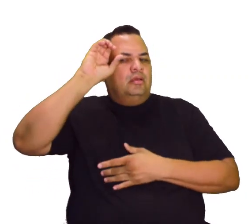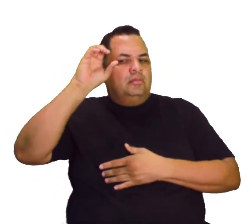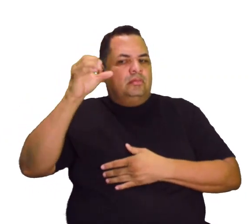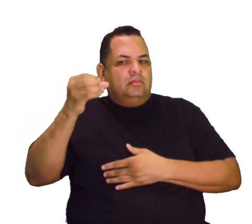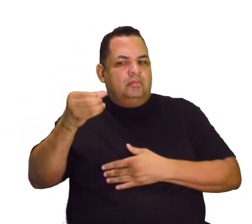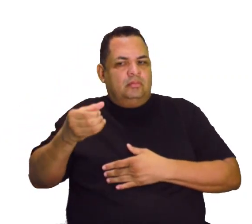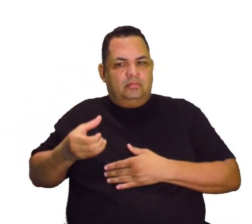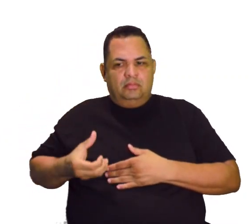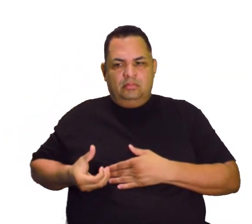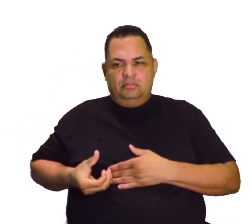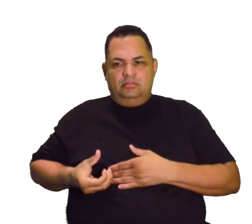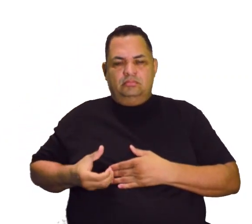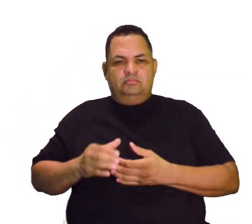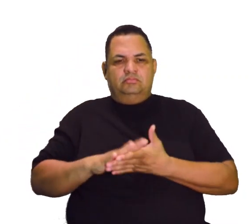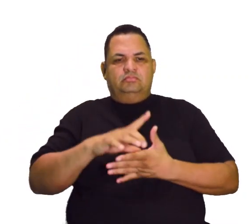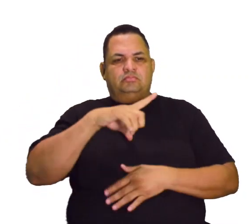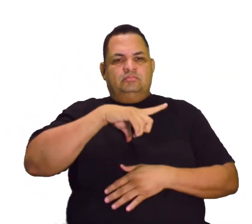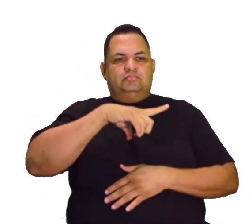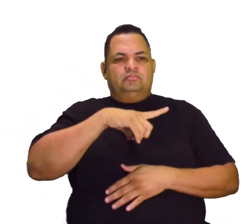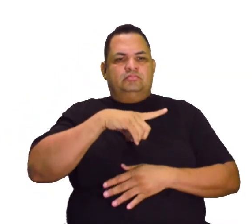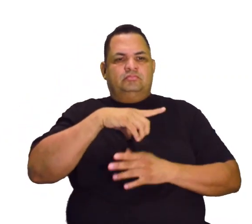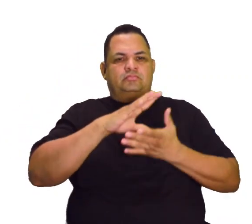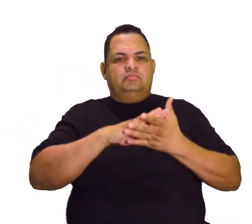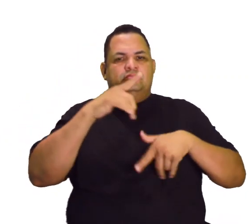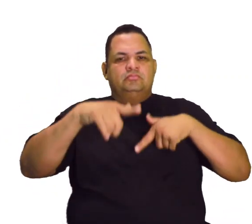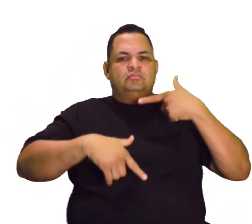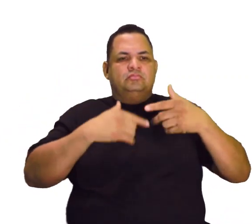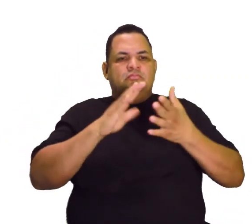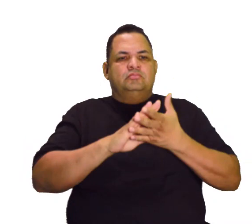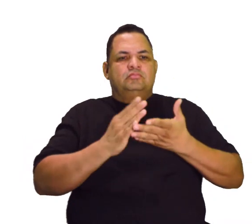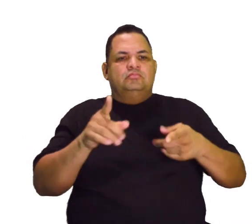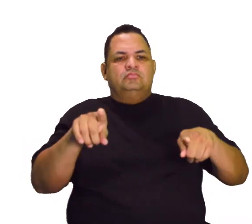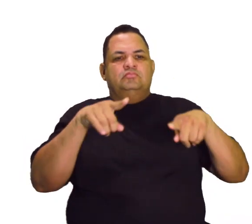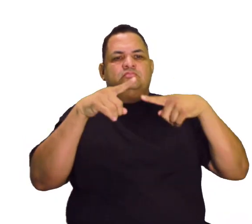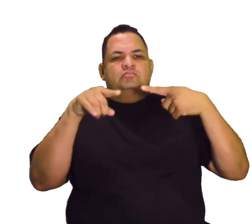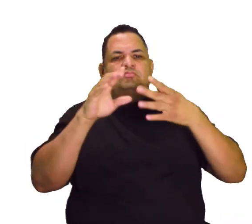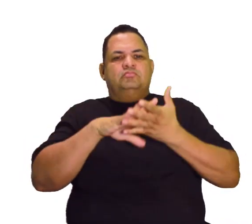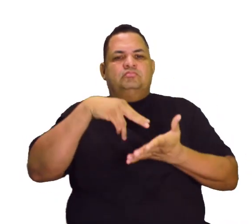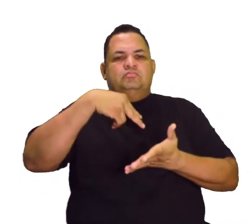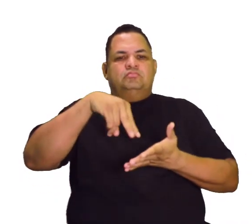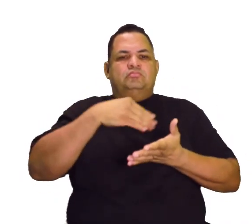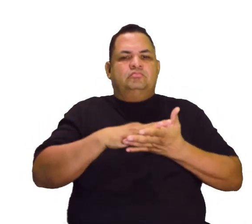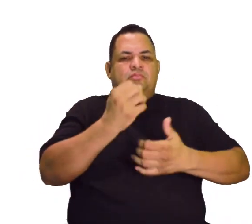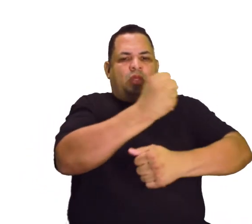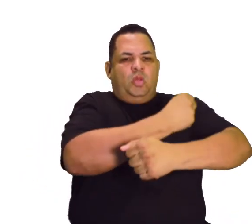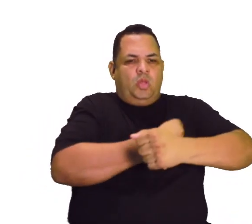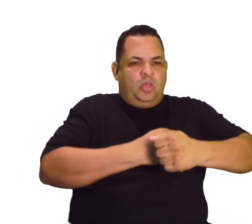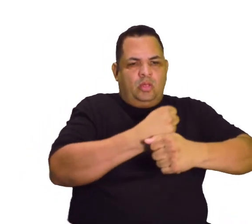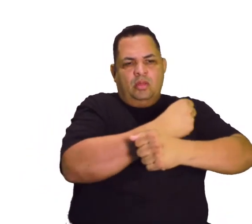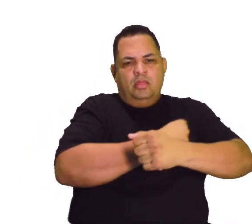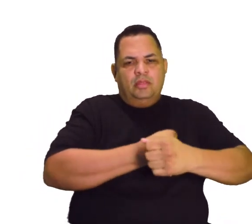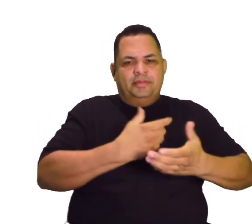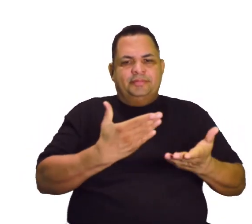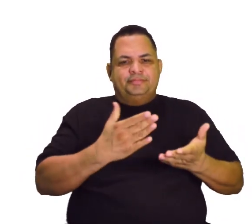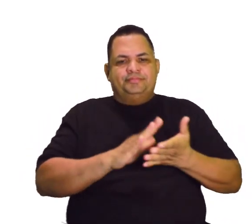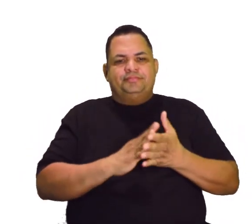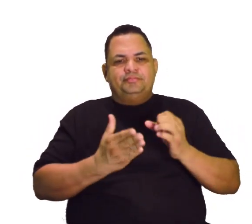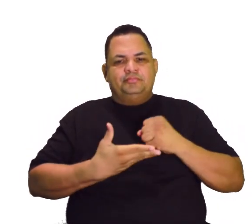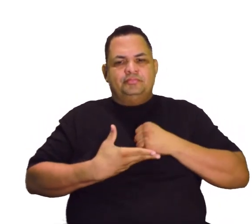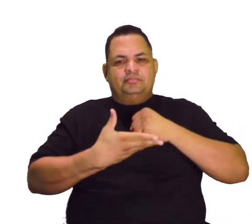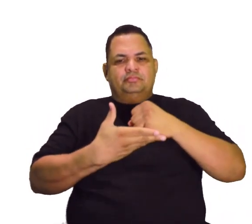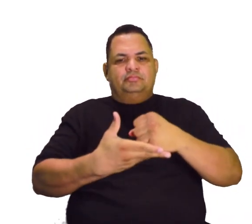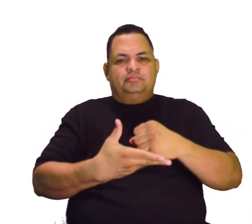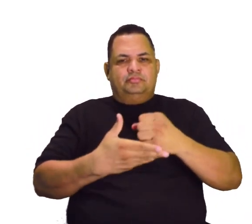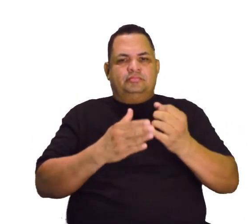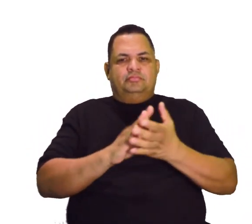É a arte, são as produções, tanto música, dança, culinária,